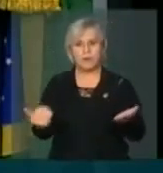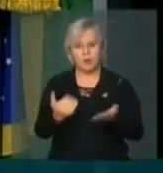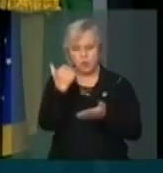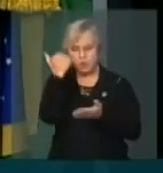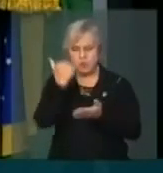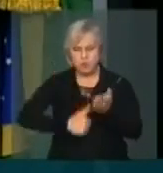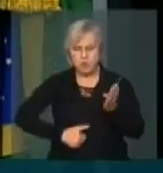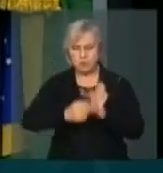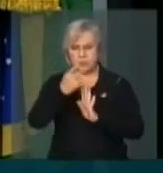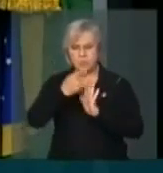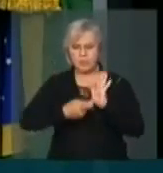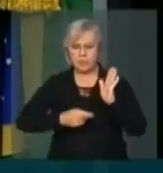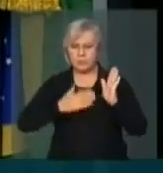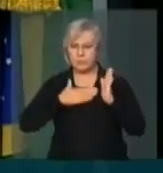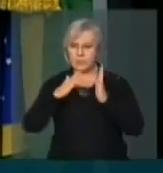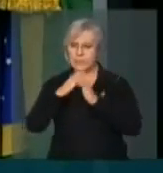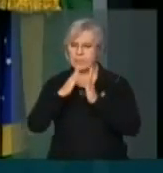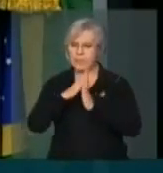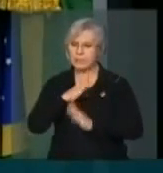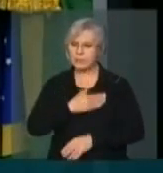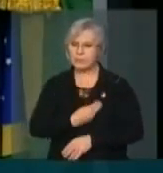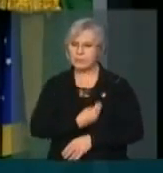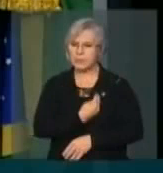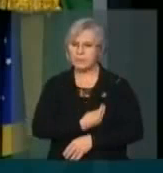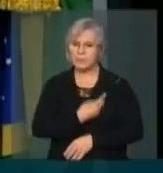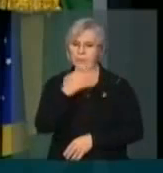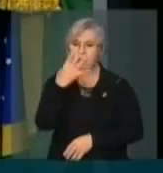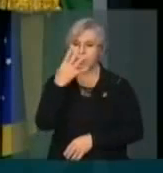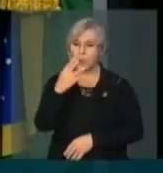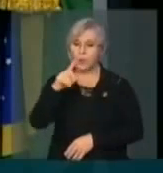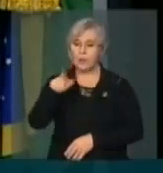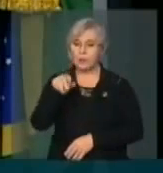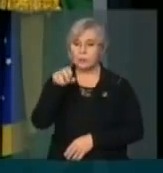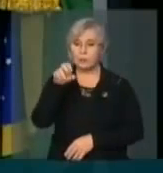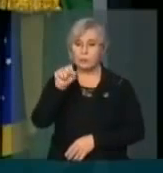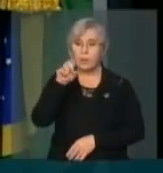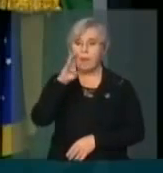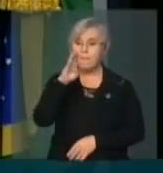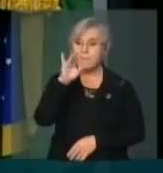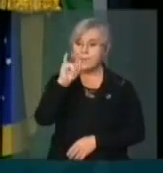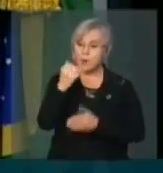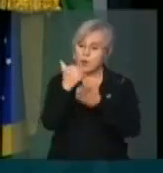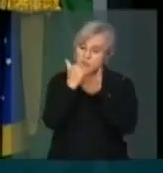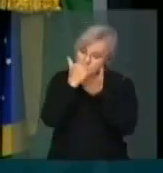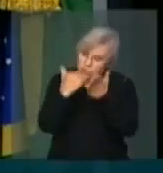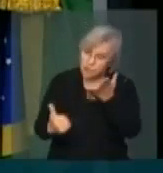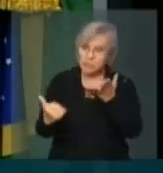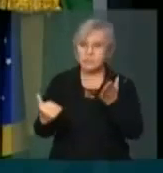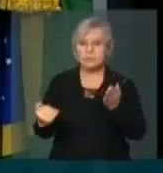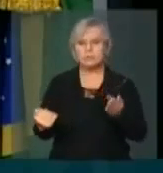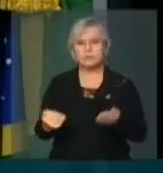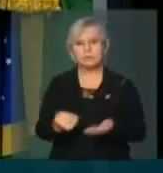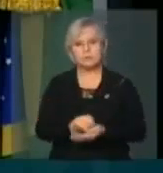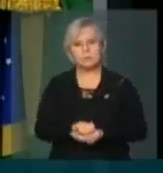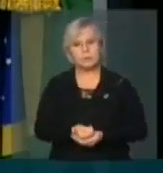do programa Minha Casa Minha Vida 4,8 bilhões de reais.